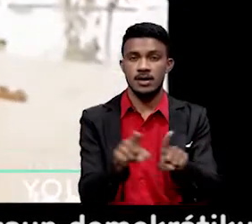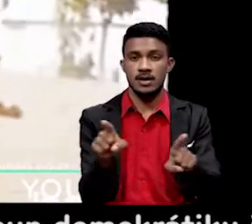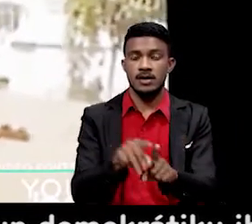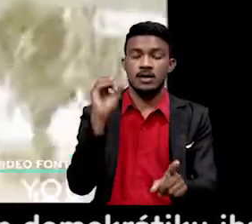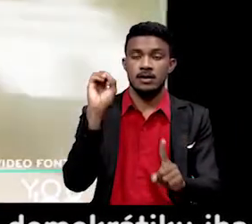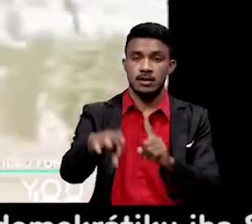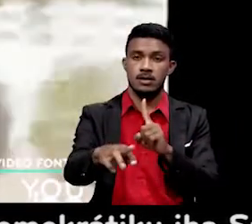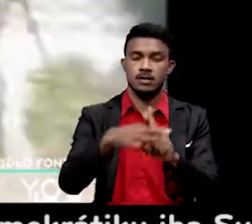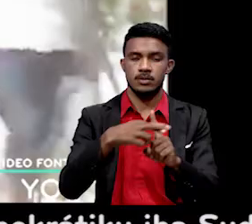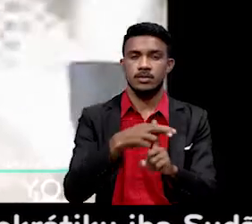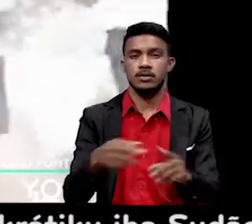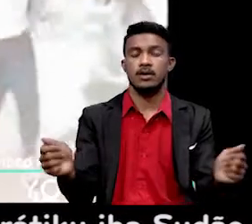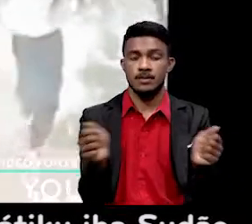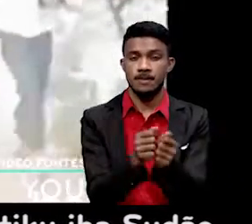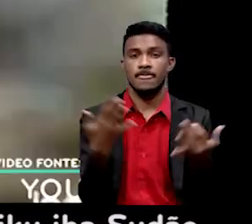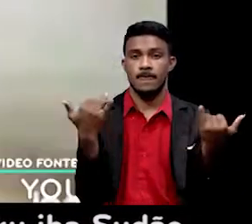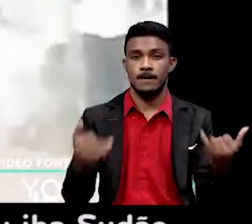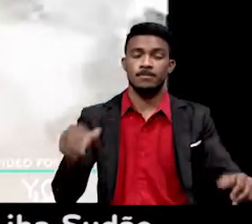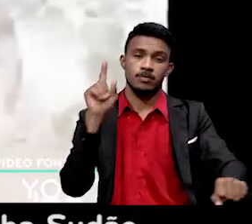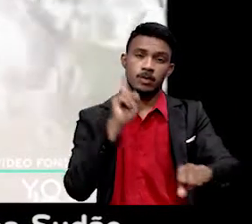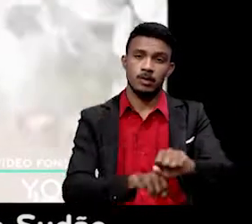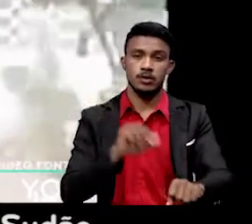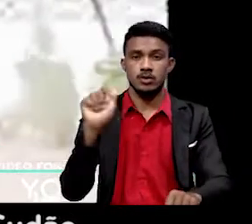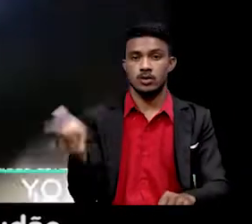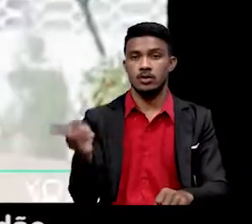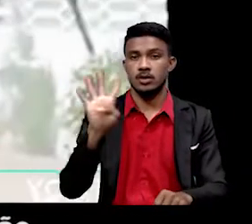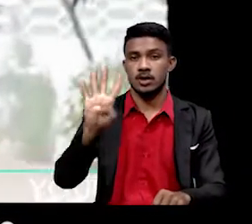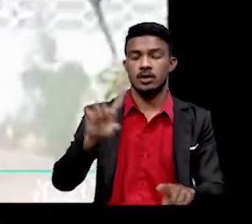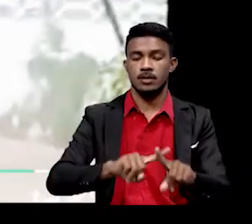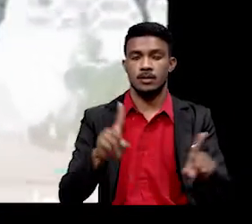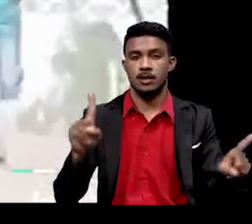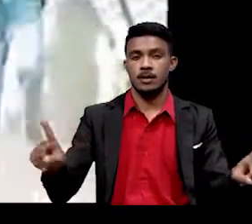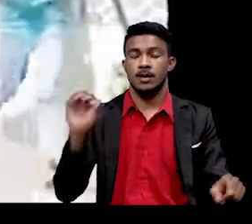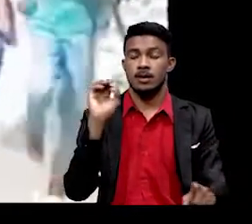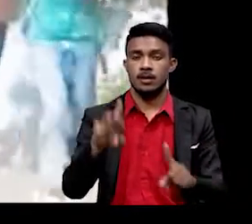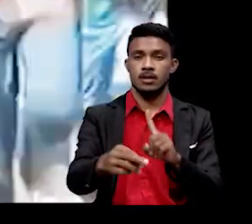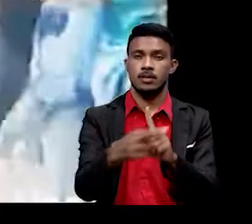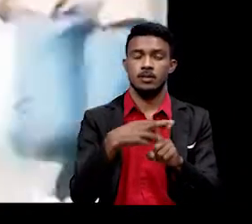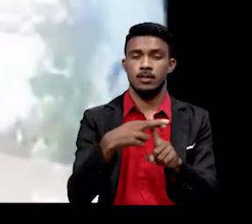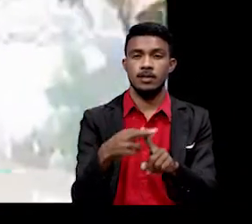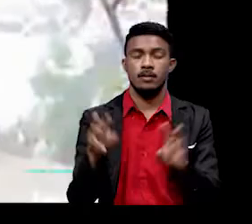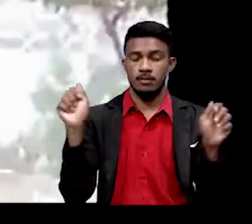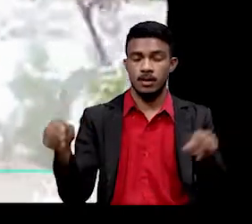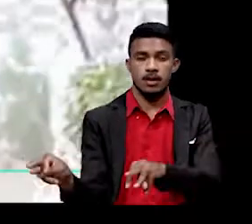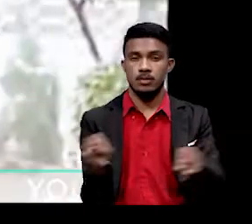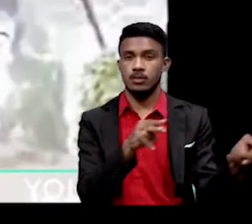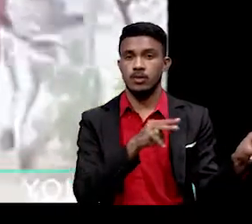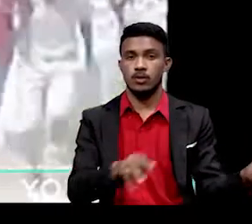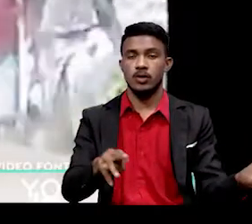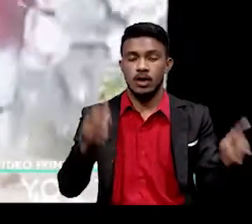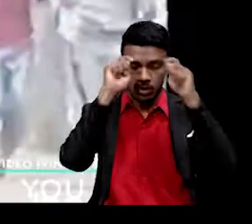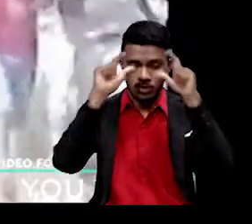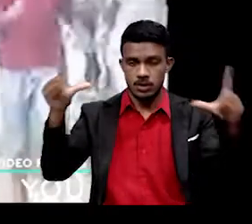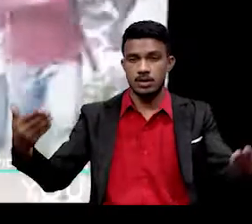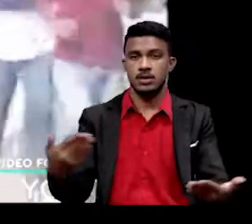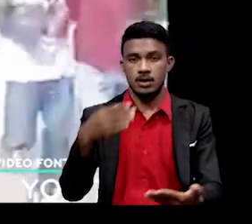Cruz mosulato horas ruanulo resenhat, mas bem, o massacre ne, pele muda Timor-Leste na história funo. O